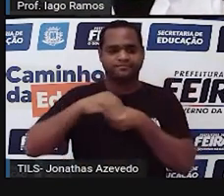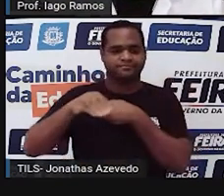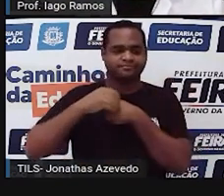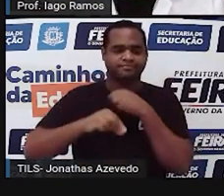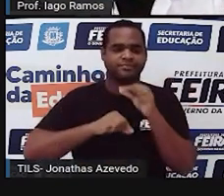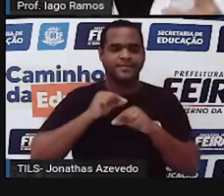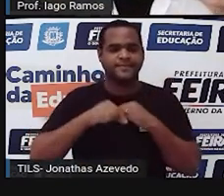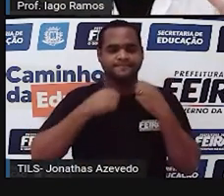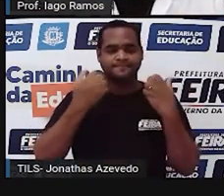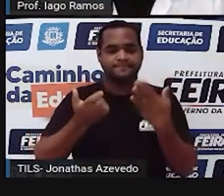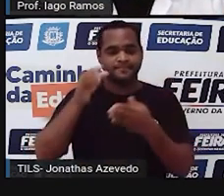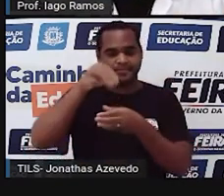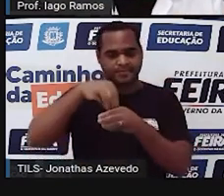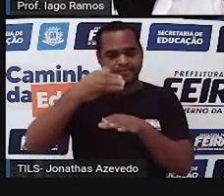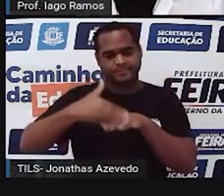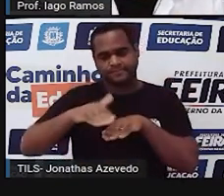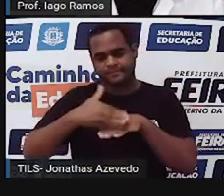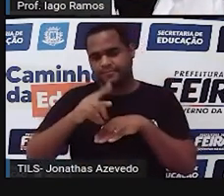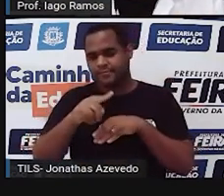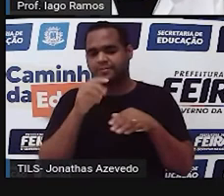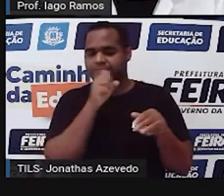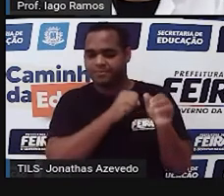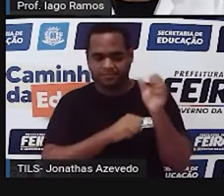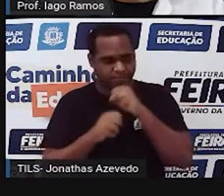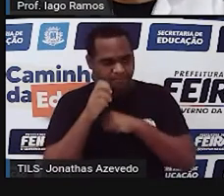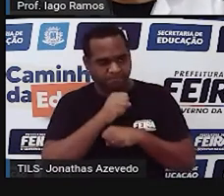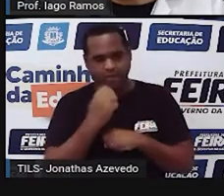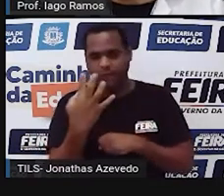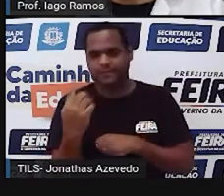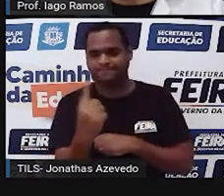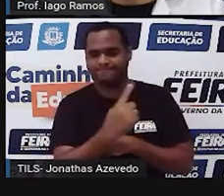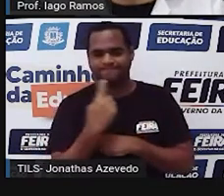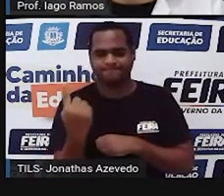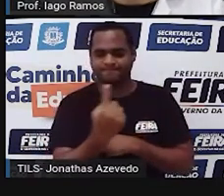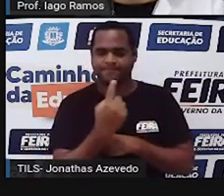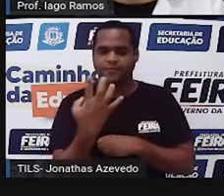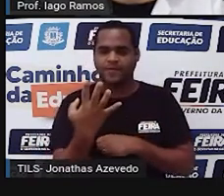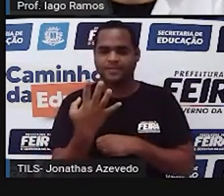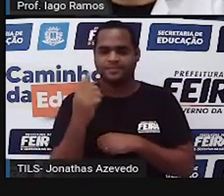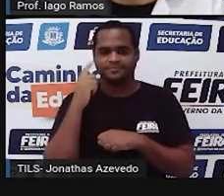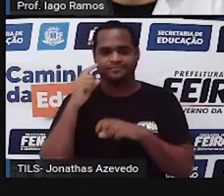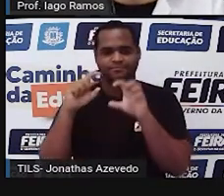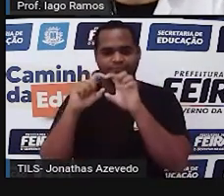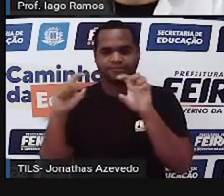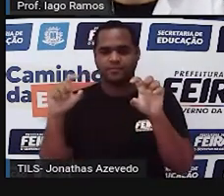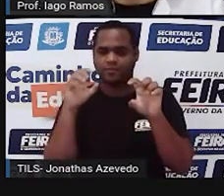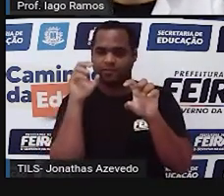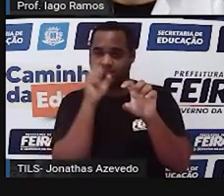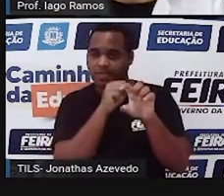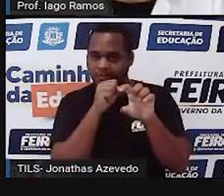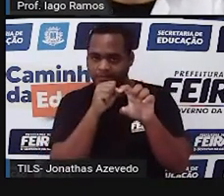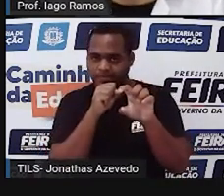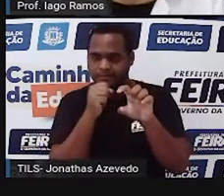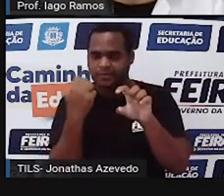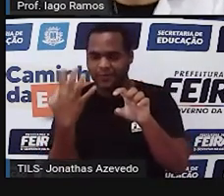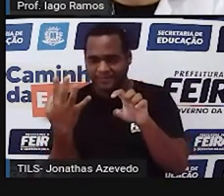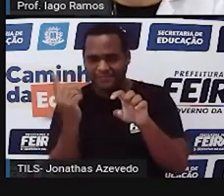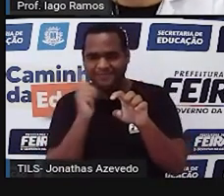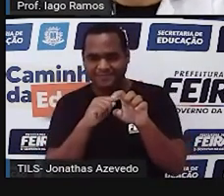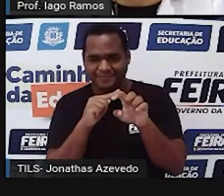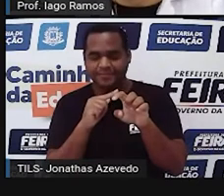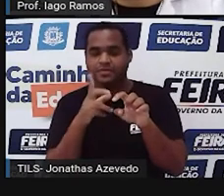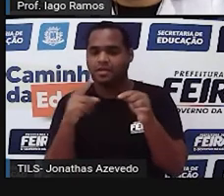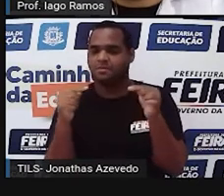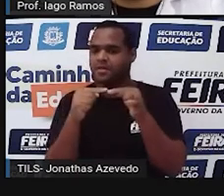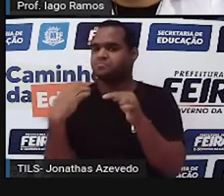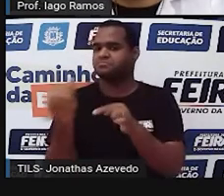e dentro de um treinamento você correu quatro voltas é um grife ali correu quatro voltas porque essa